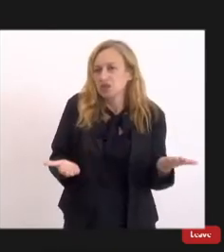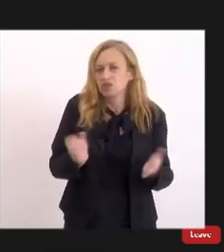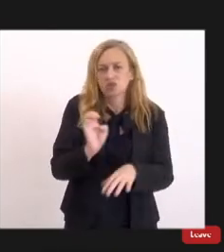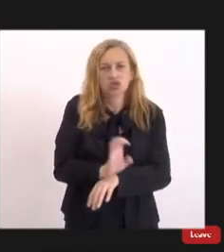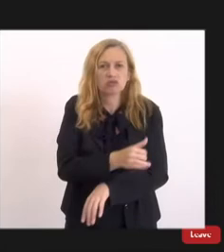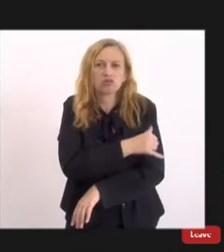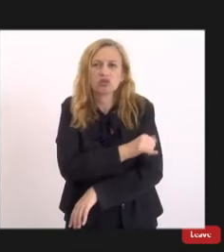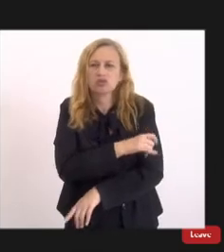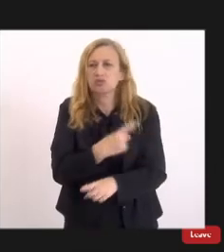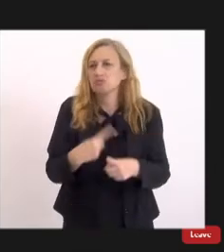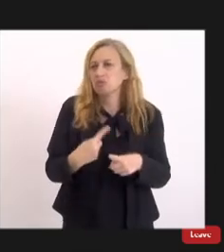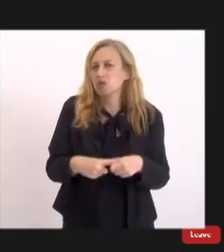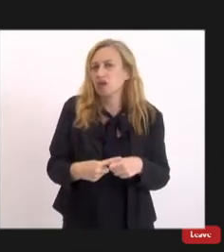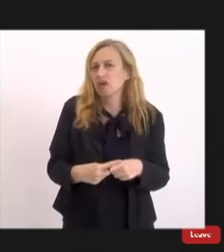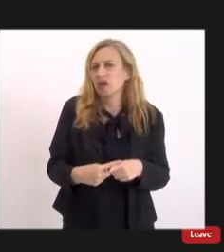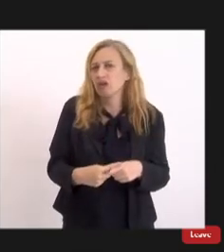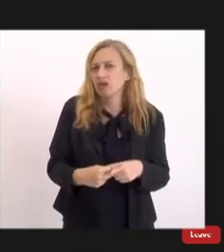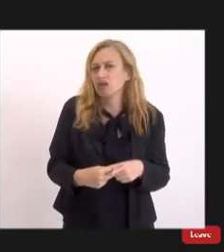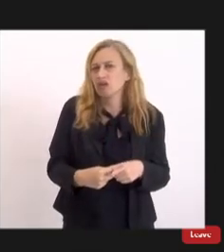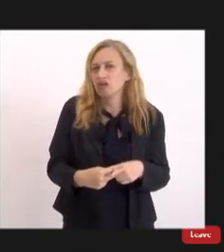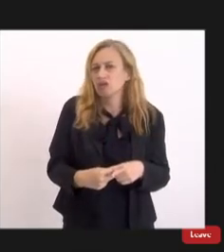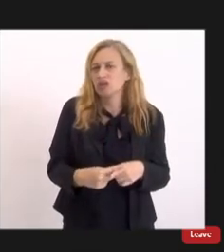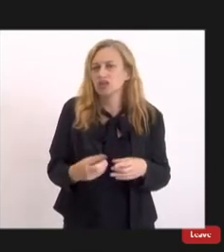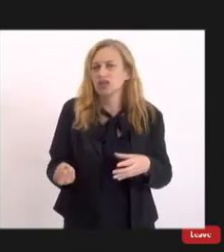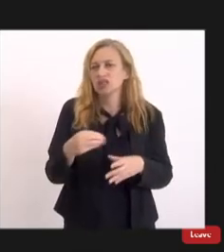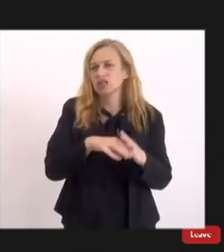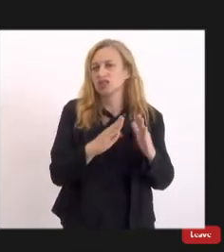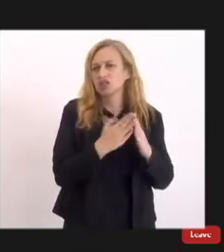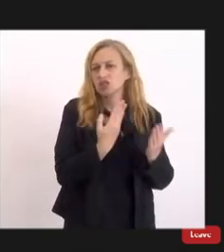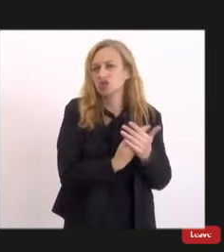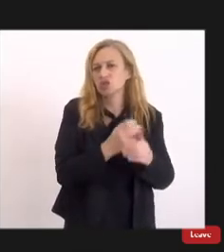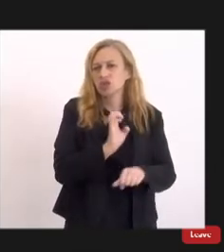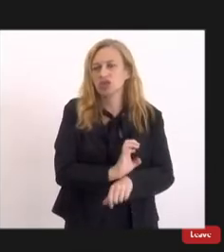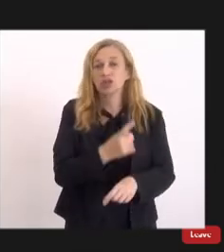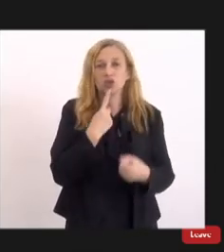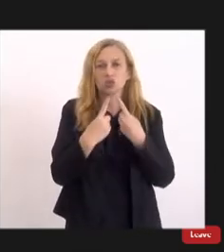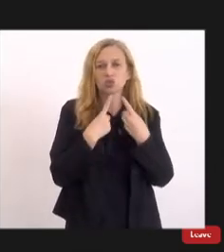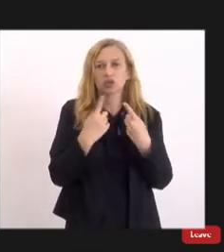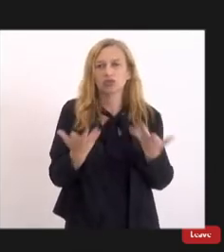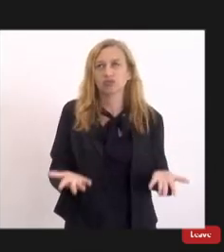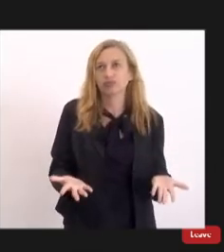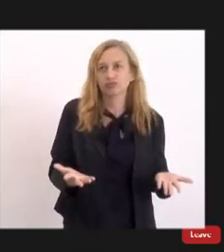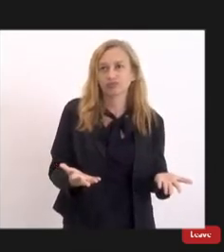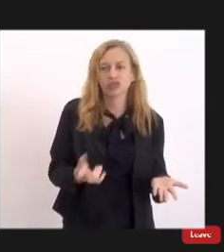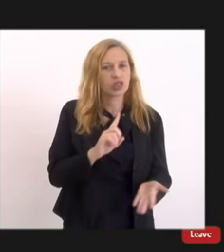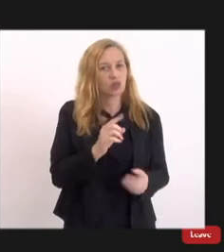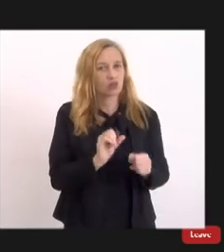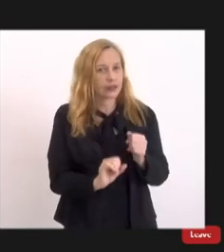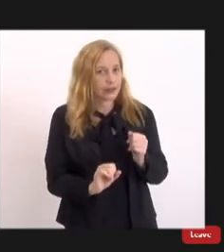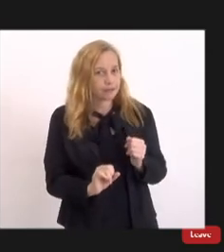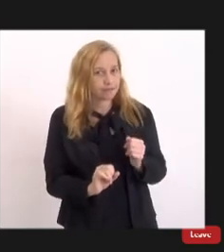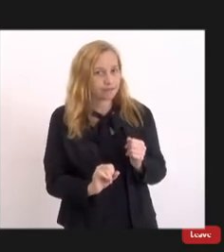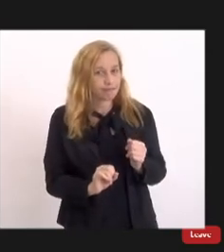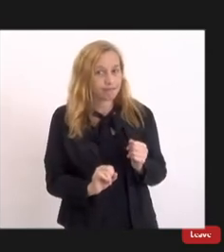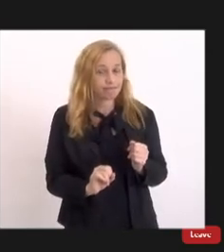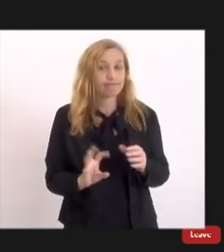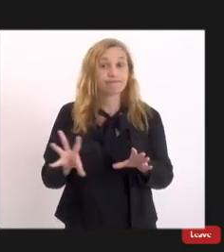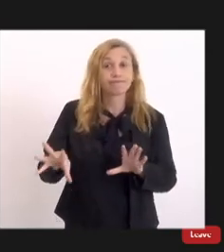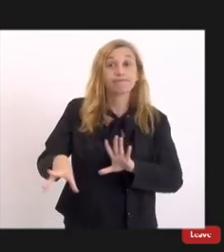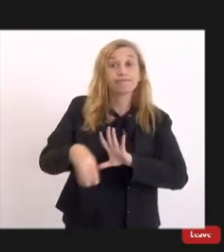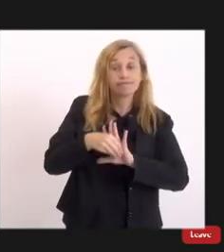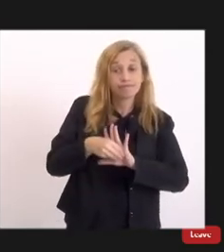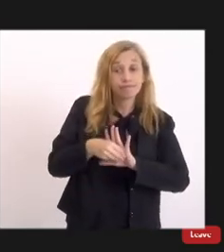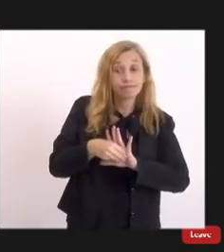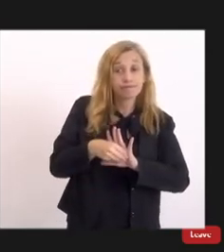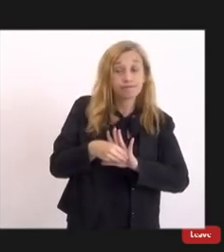Janeiro, porque o que está nas escolas estaduais hoje é a discussão, né, que não foi feita, e a implementação de cima para baixo do